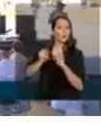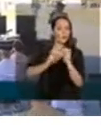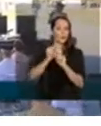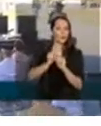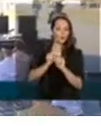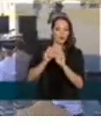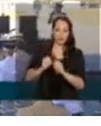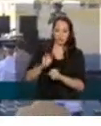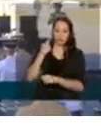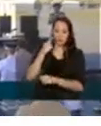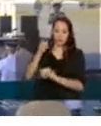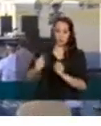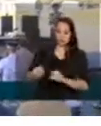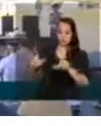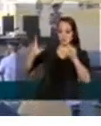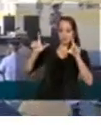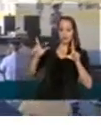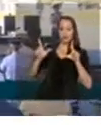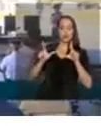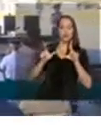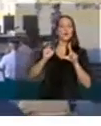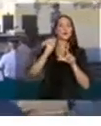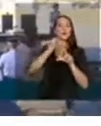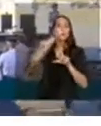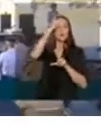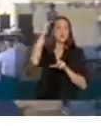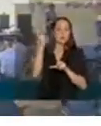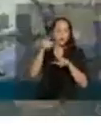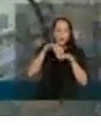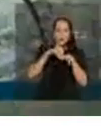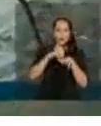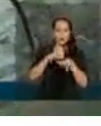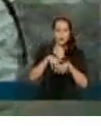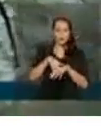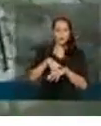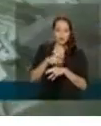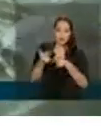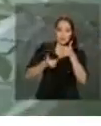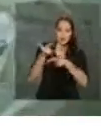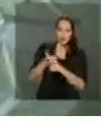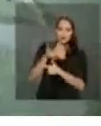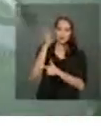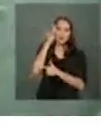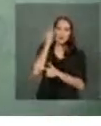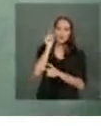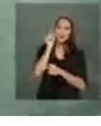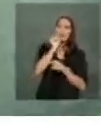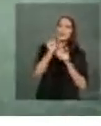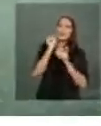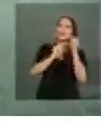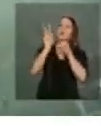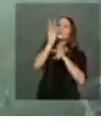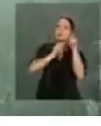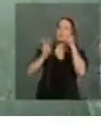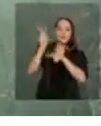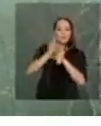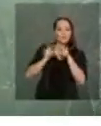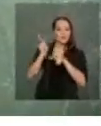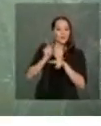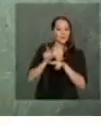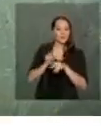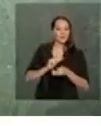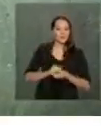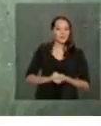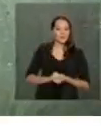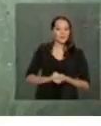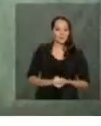na tela a visão que o controlador de tráfego aéreo tem em Curitiba, no Centro Integrado de Defesa Aérea e Controle de